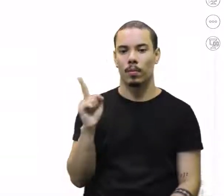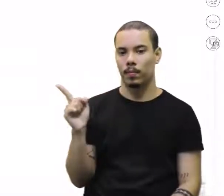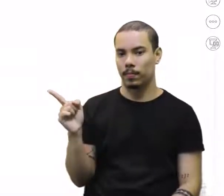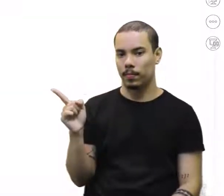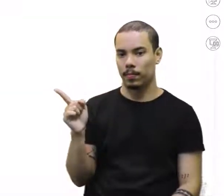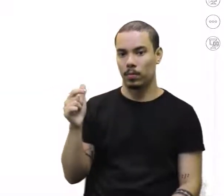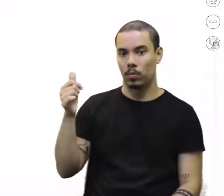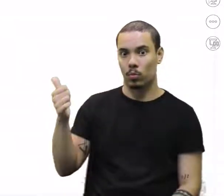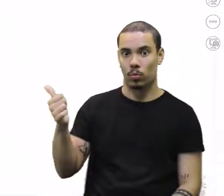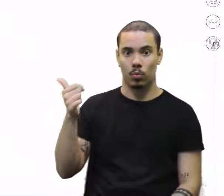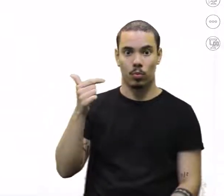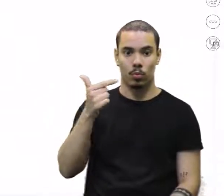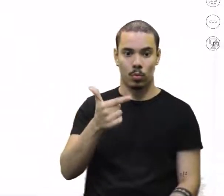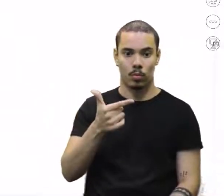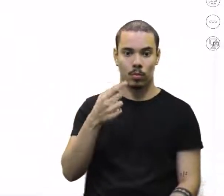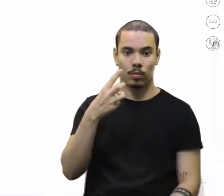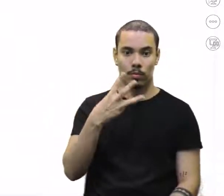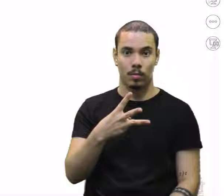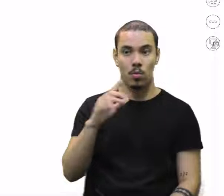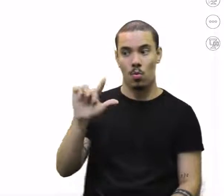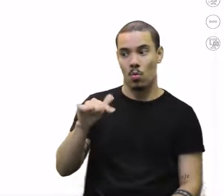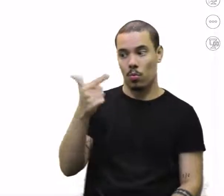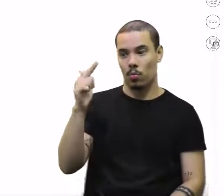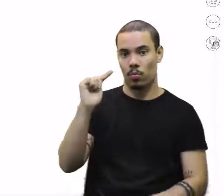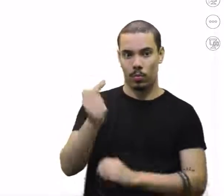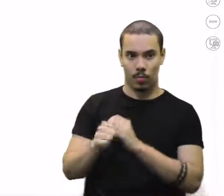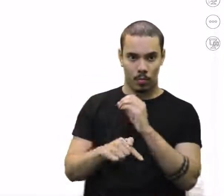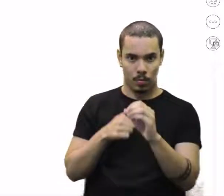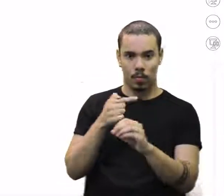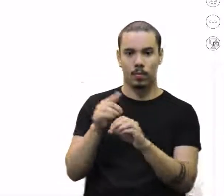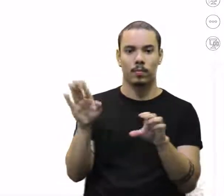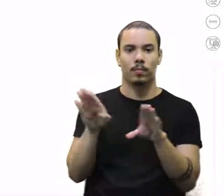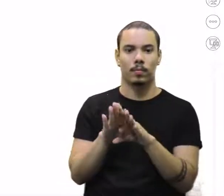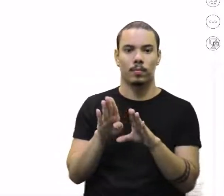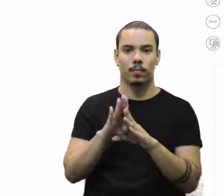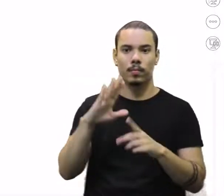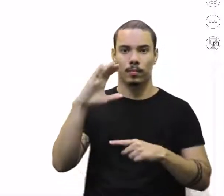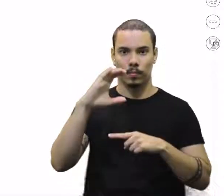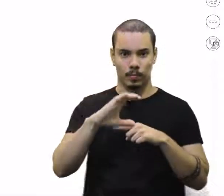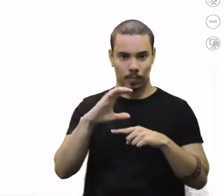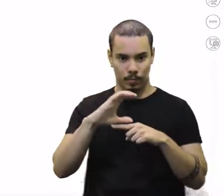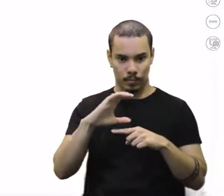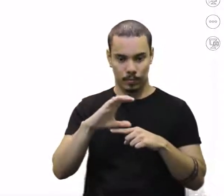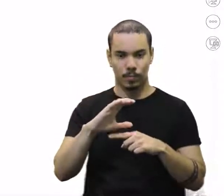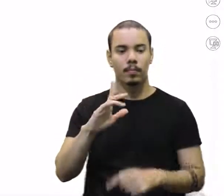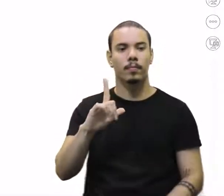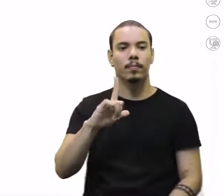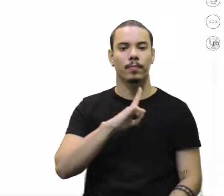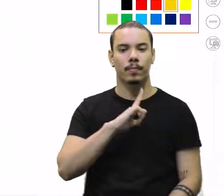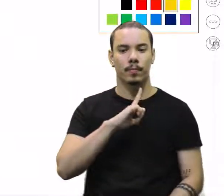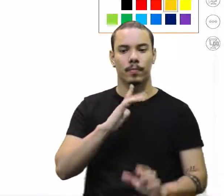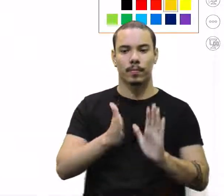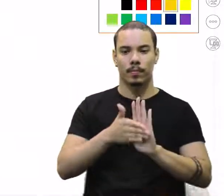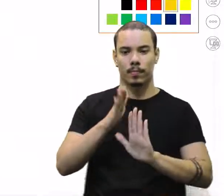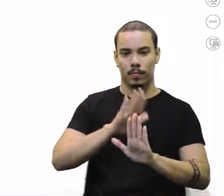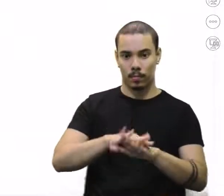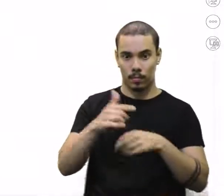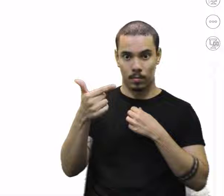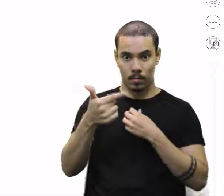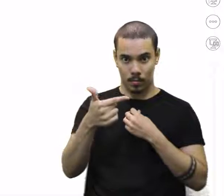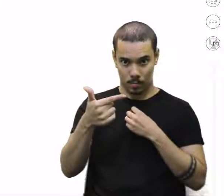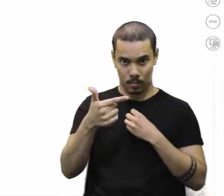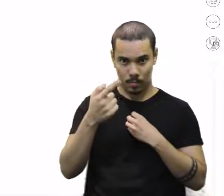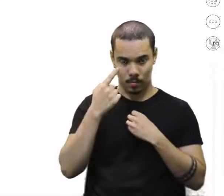2, 3 outros átomos de carbono. Nós temos carbono secundário aqui.